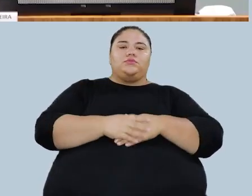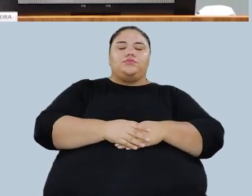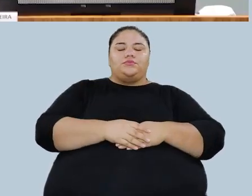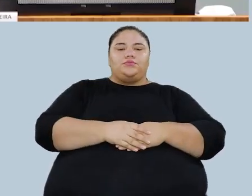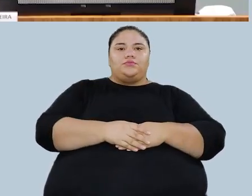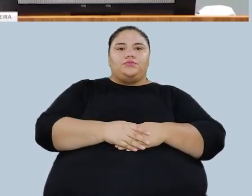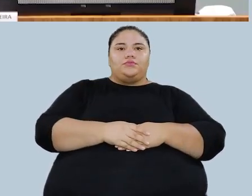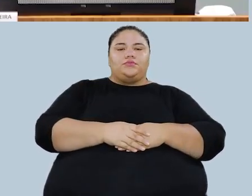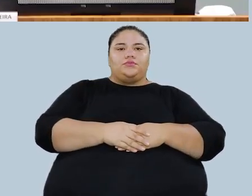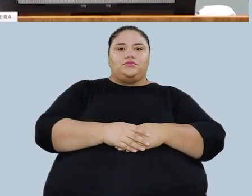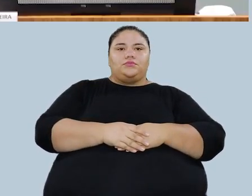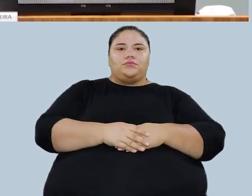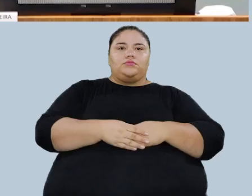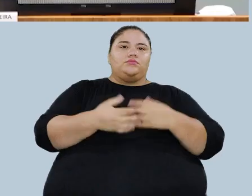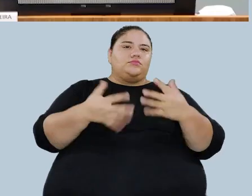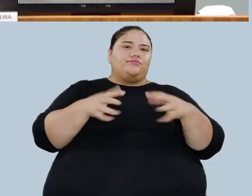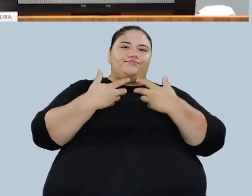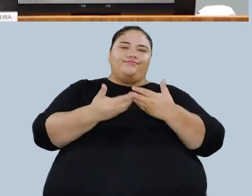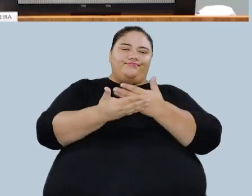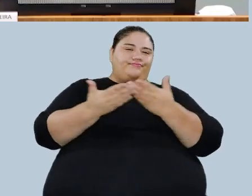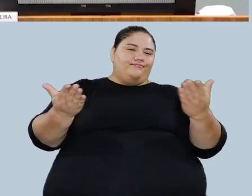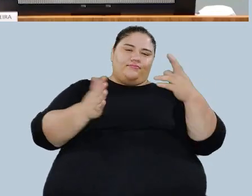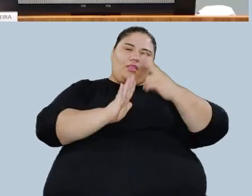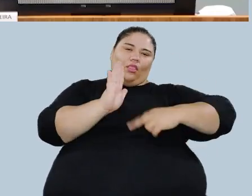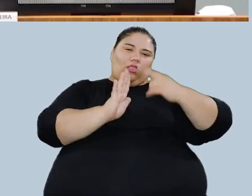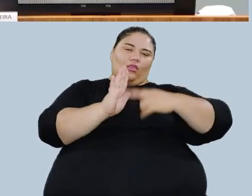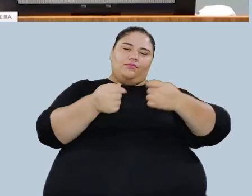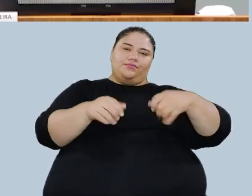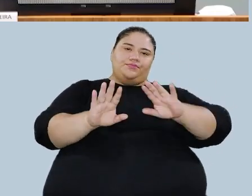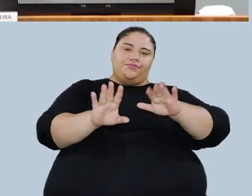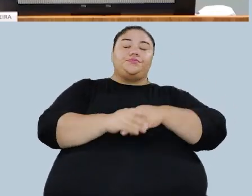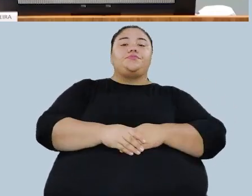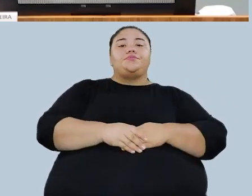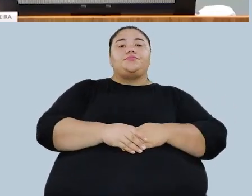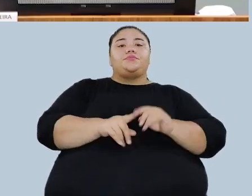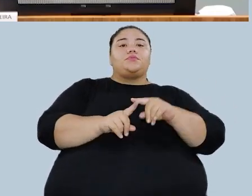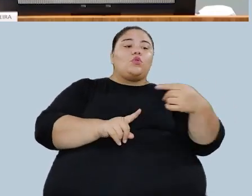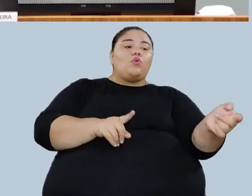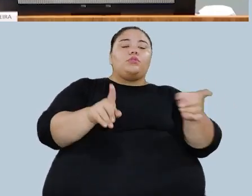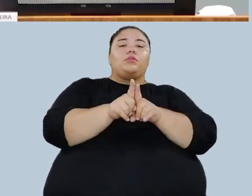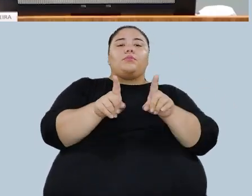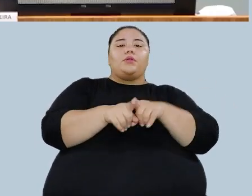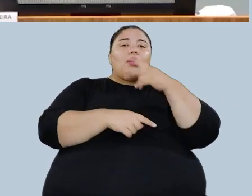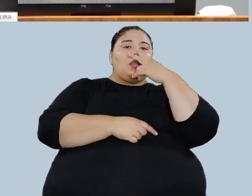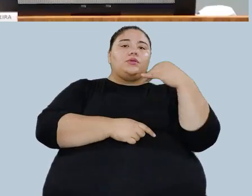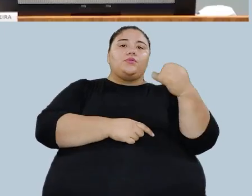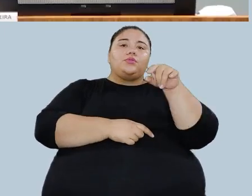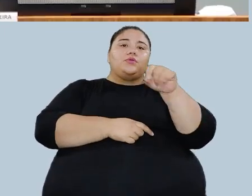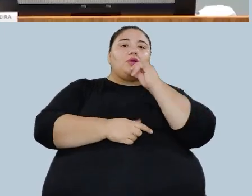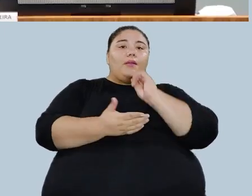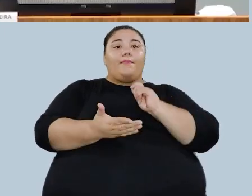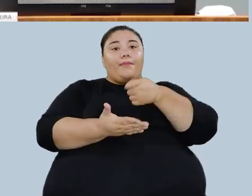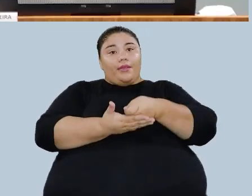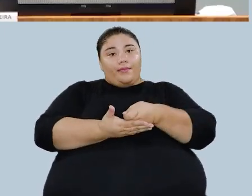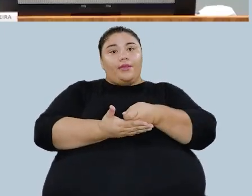né? Também não quero cansá-los aqui com essas leituras. O outro item que eu acho que é muito importante são os